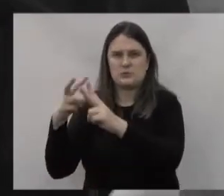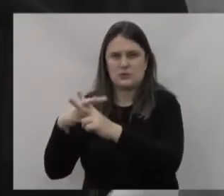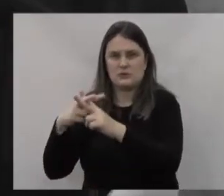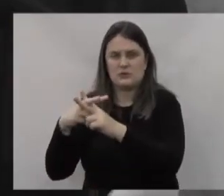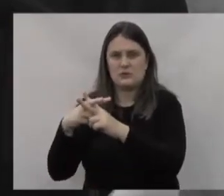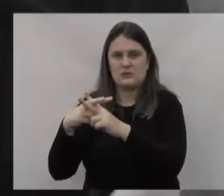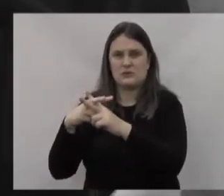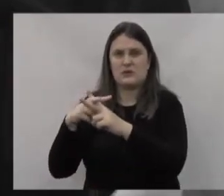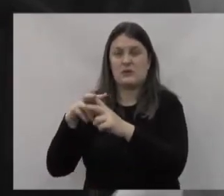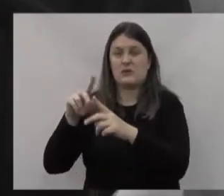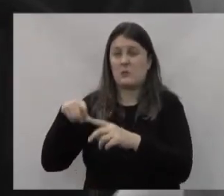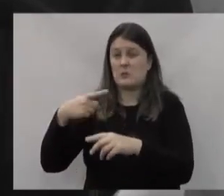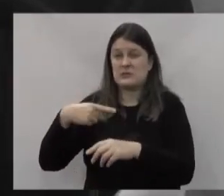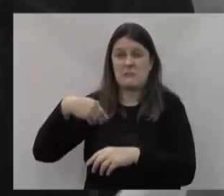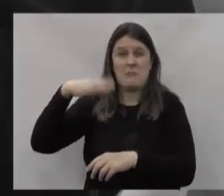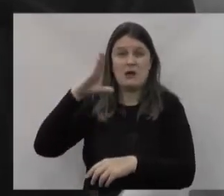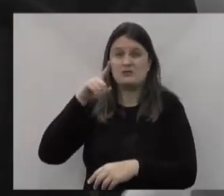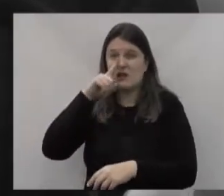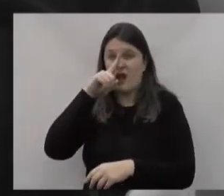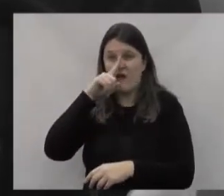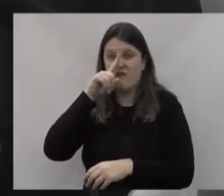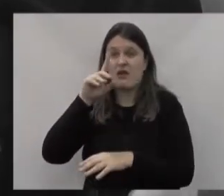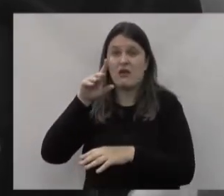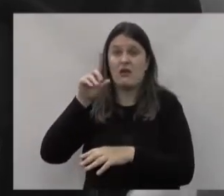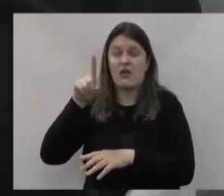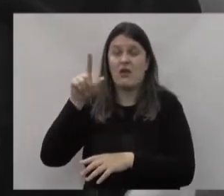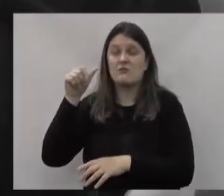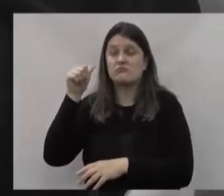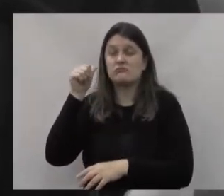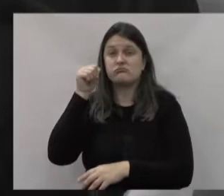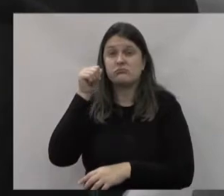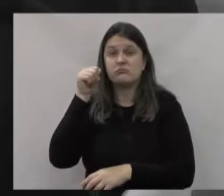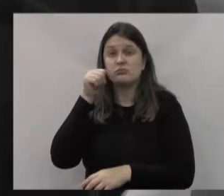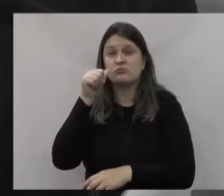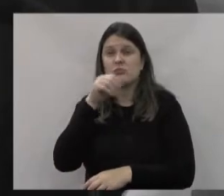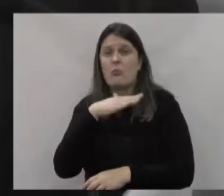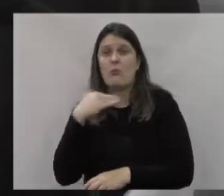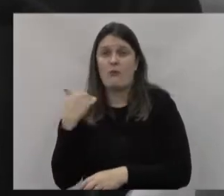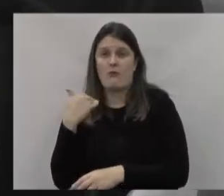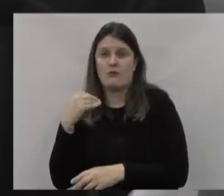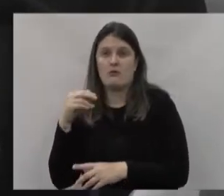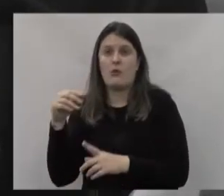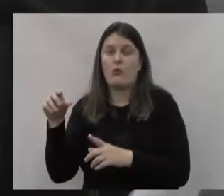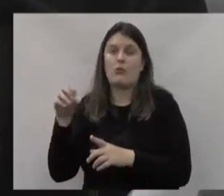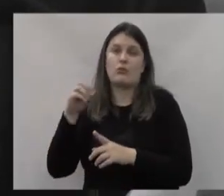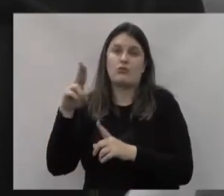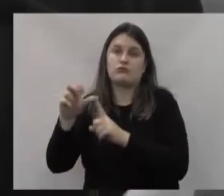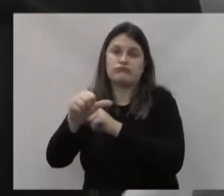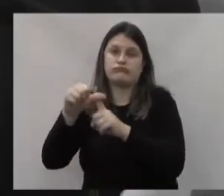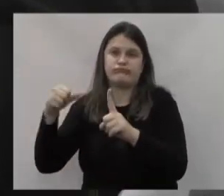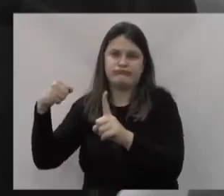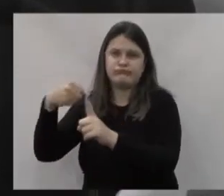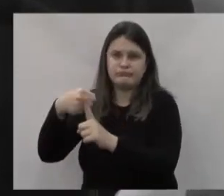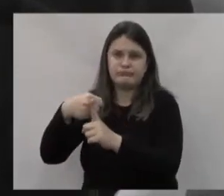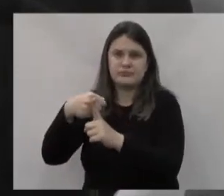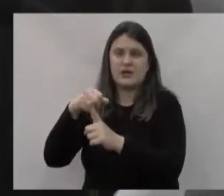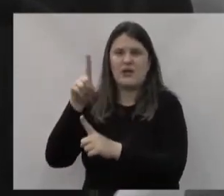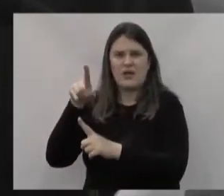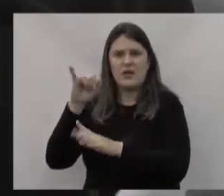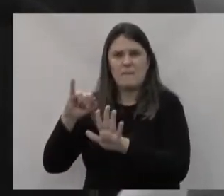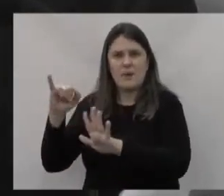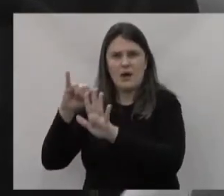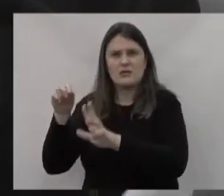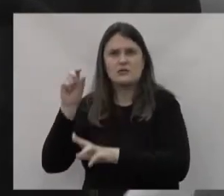E o ápice desse ciclo é o assassinato, é o feminicídio. Trago esse exemplo para que fique como